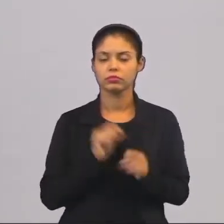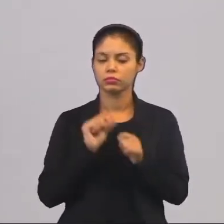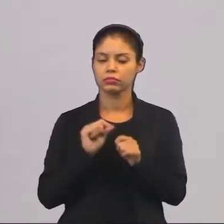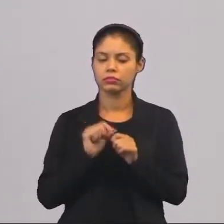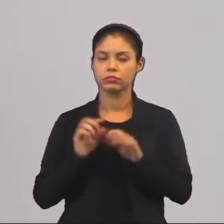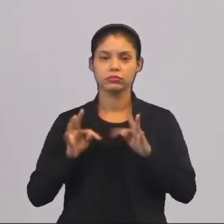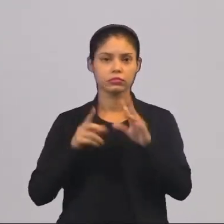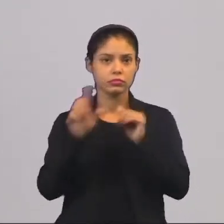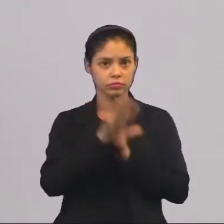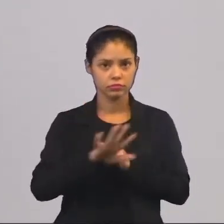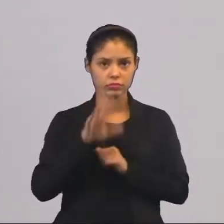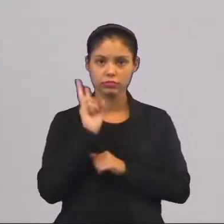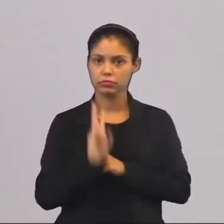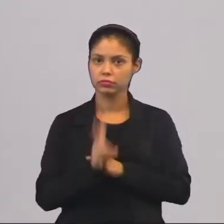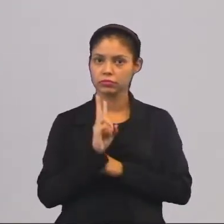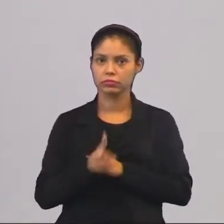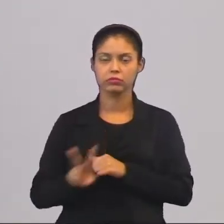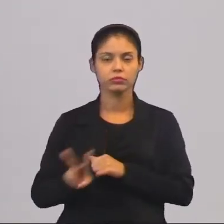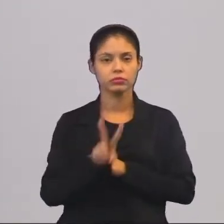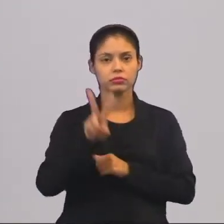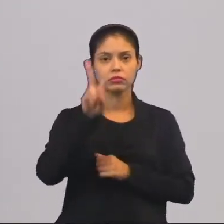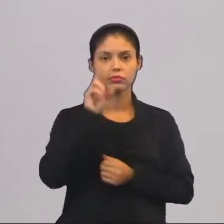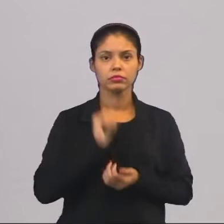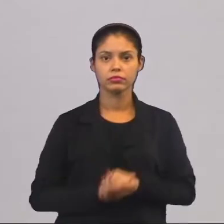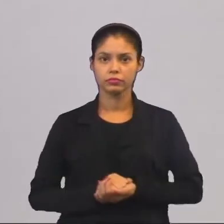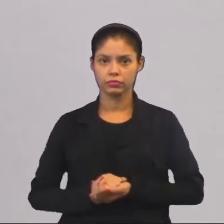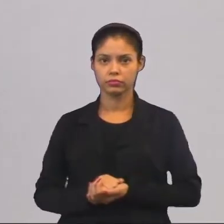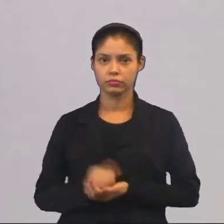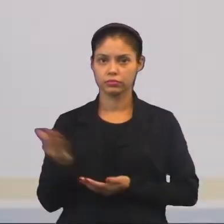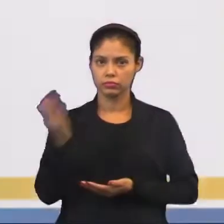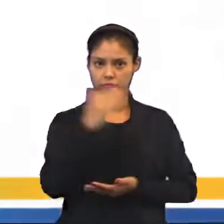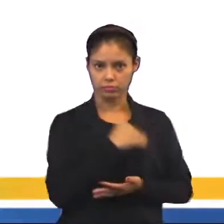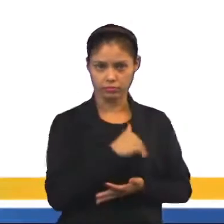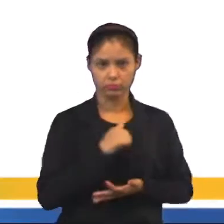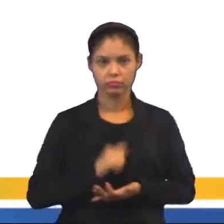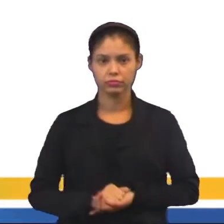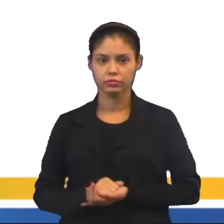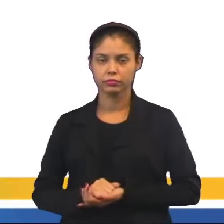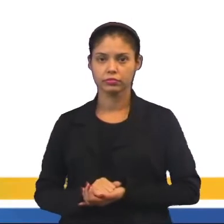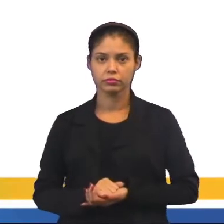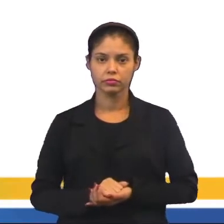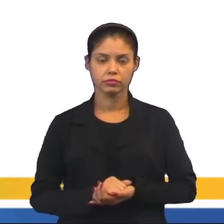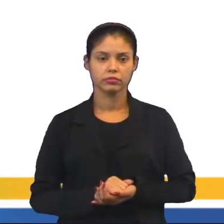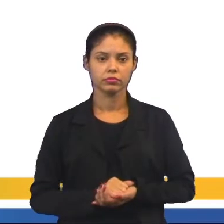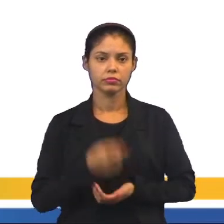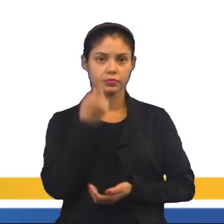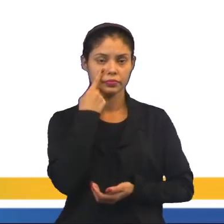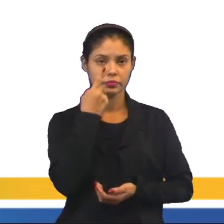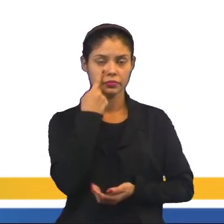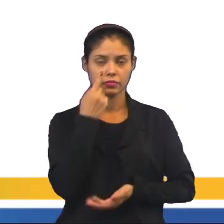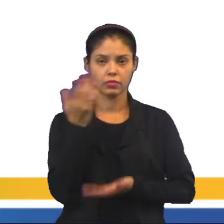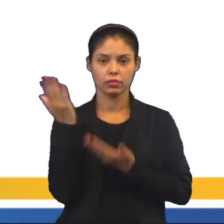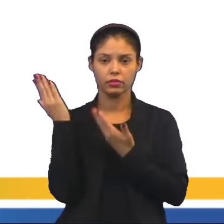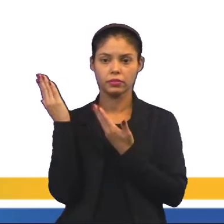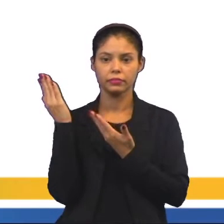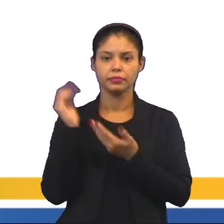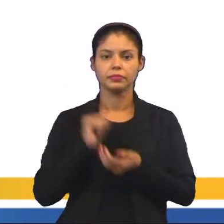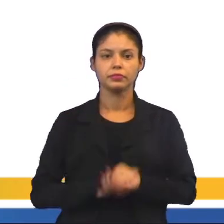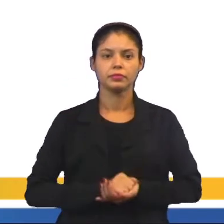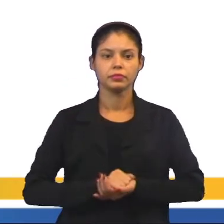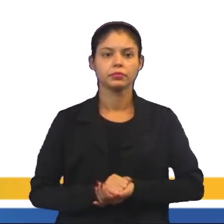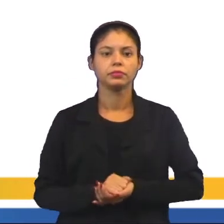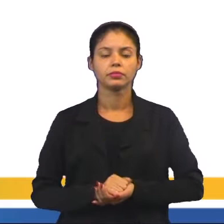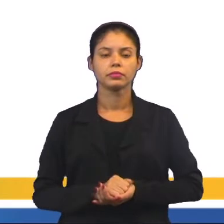que tudo torne-se o mesmo valor. Então vamos lá. Então observe aí.